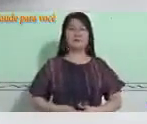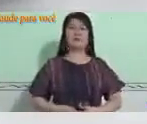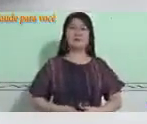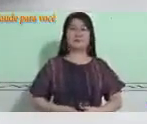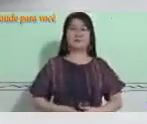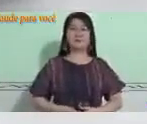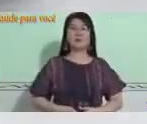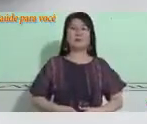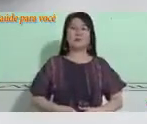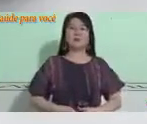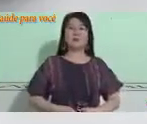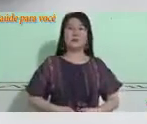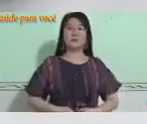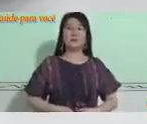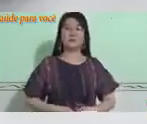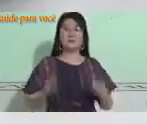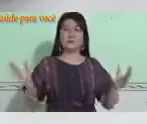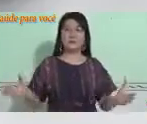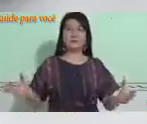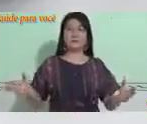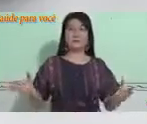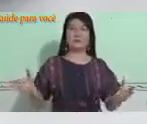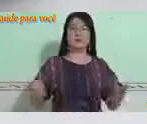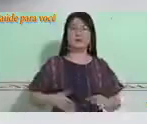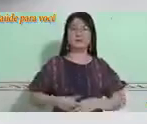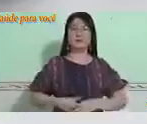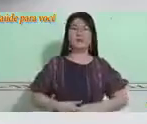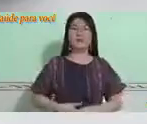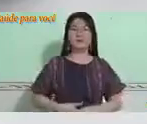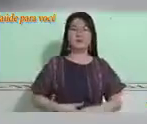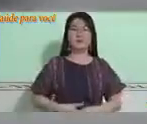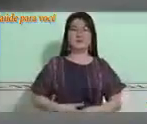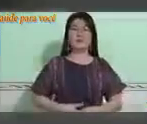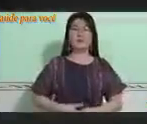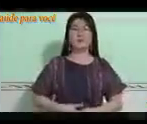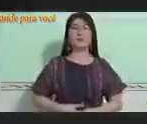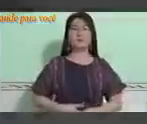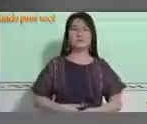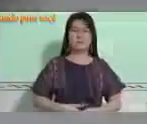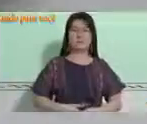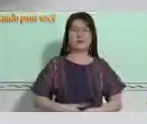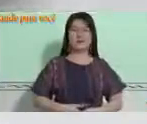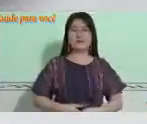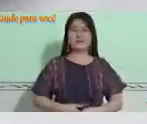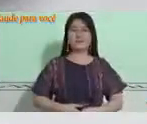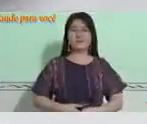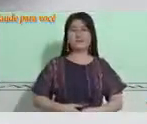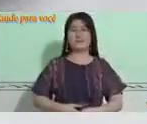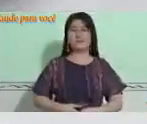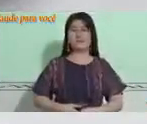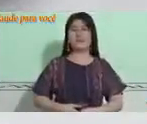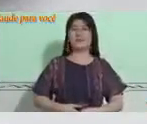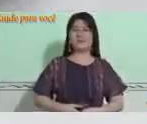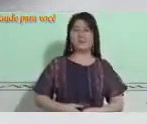ADFCE, acento circunflexo NCIADAB12, pode ocorrer também em indivíduos com problemas digestivos como a